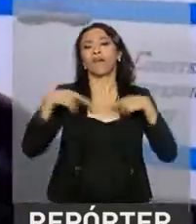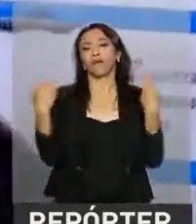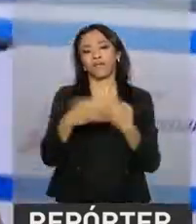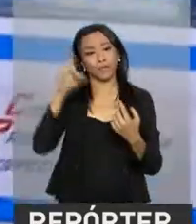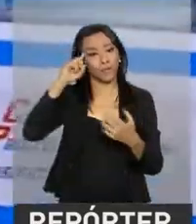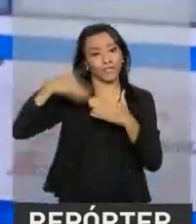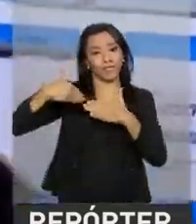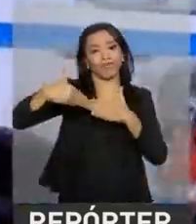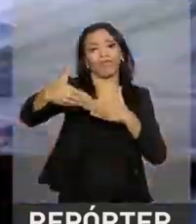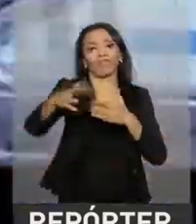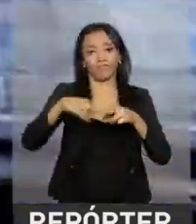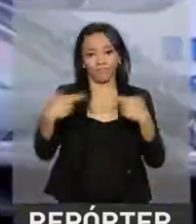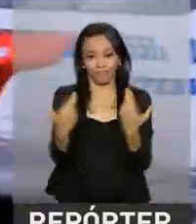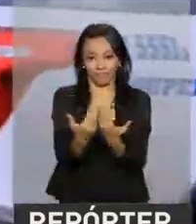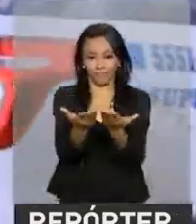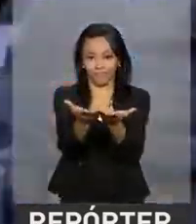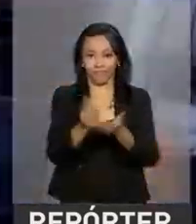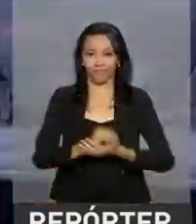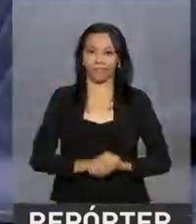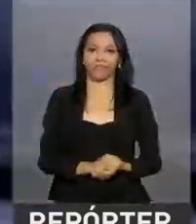próximos dias.